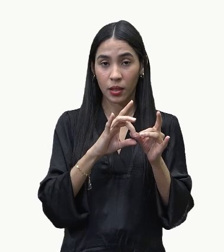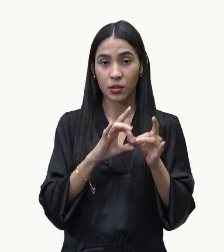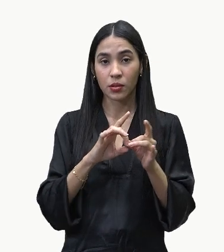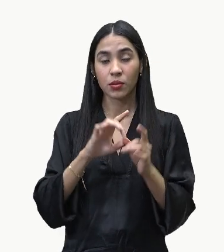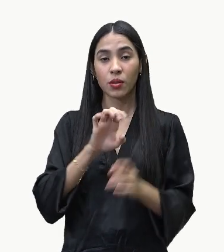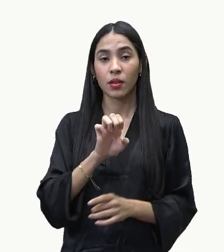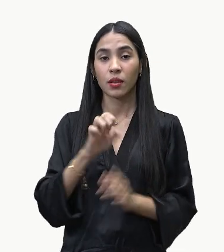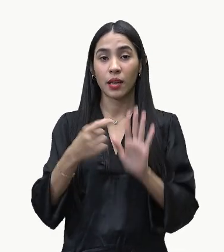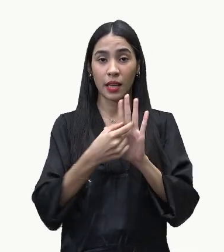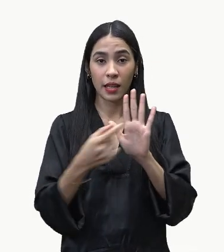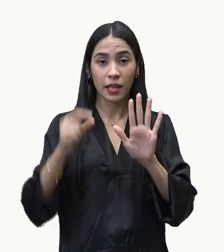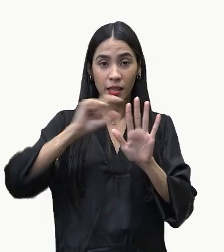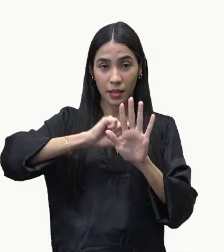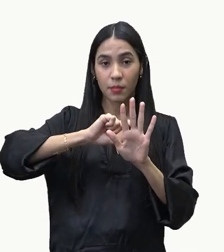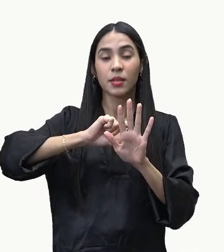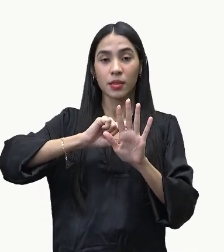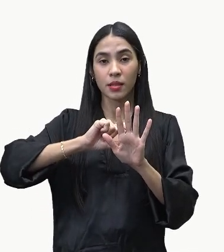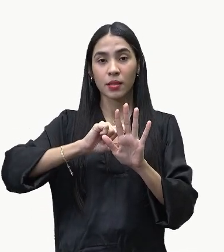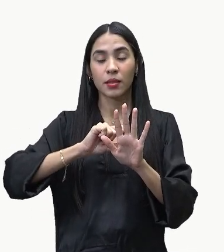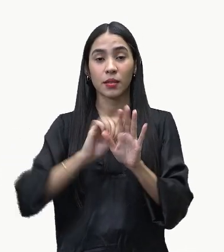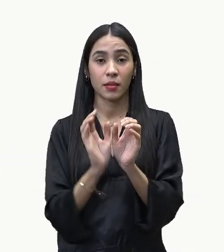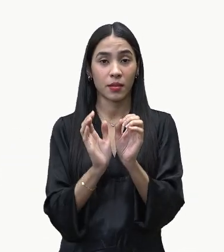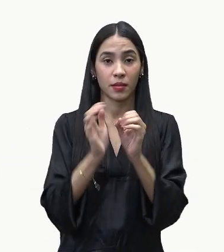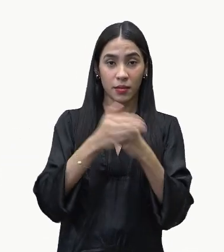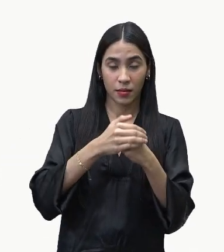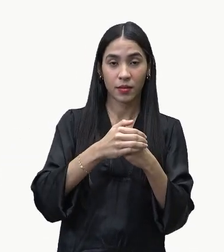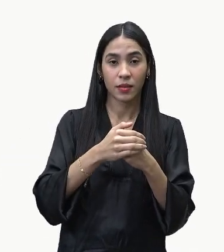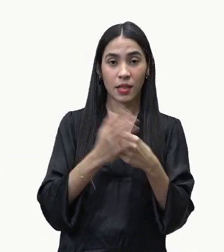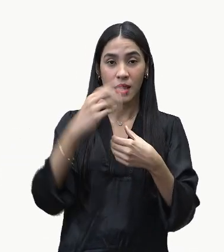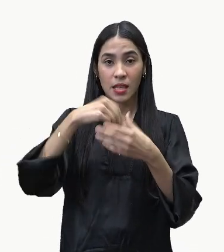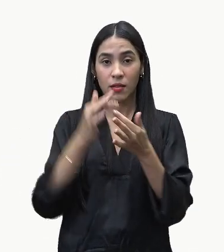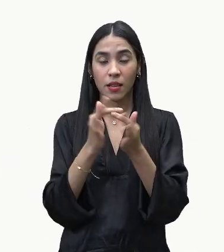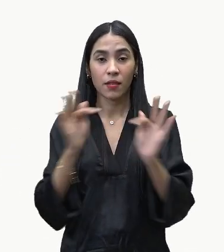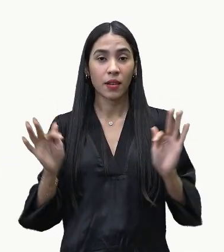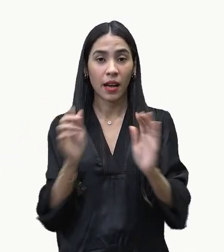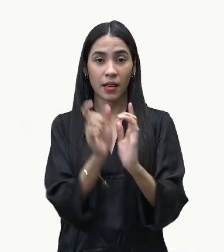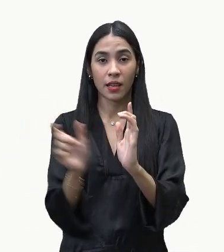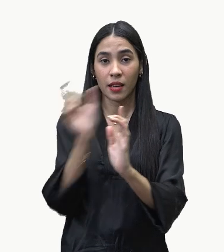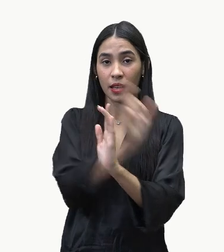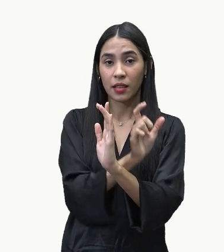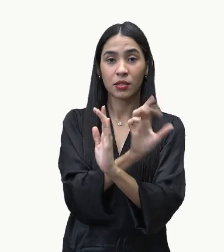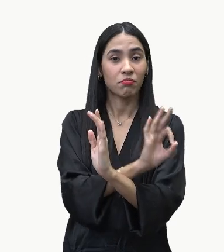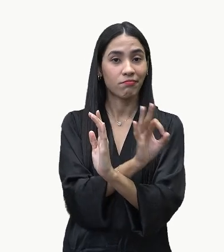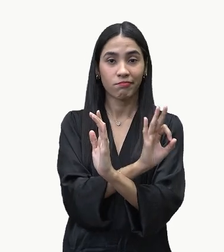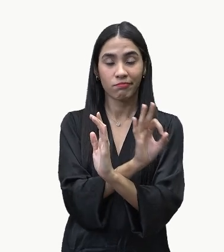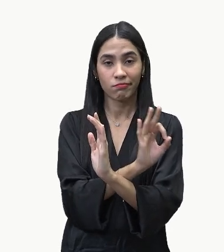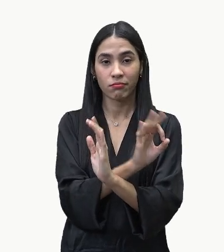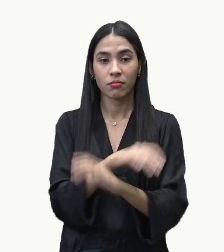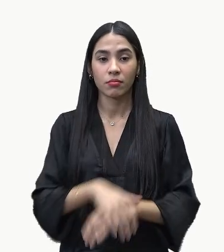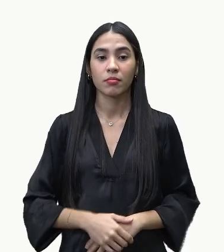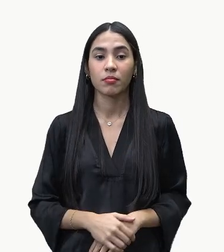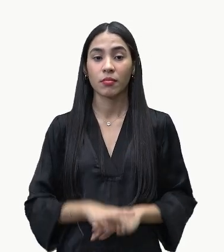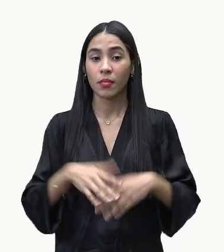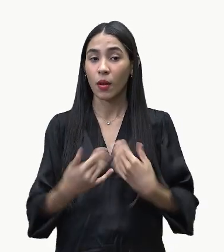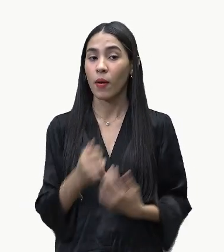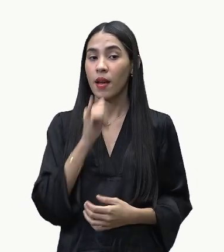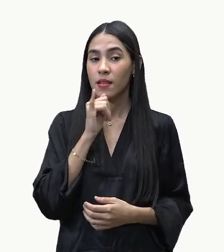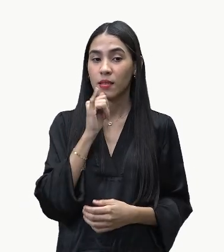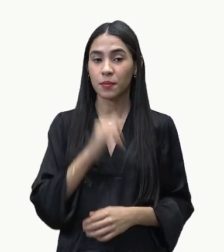o termo que é omitido, ele não apareceu anteriormente no contexto. Então vamos ao